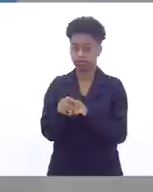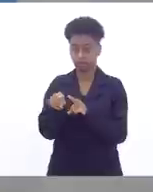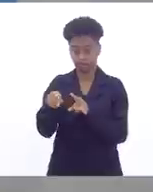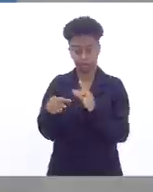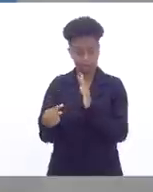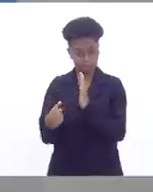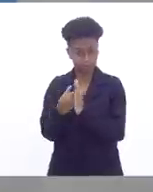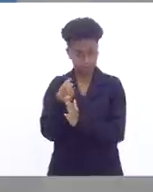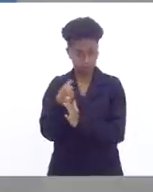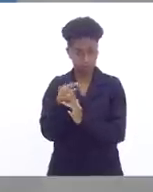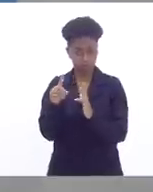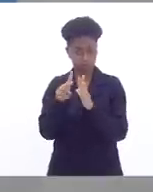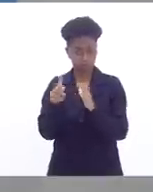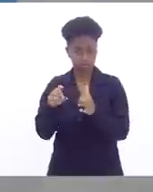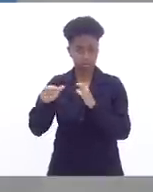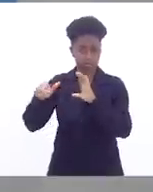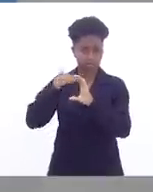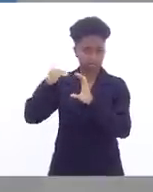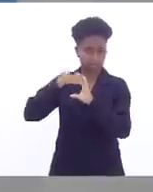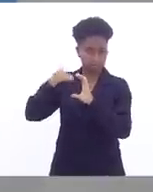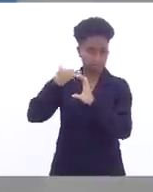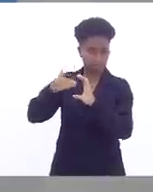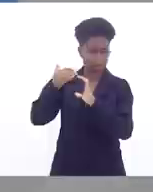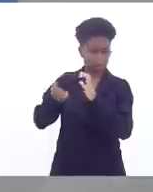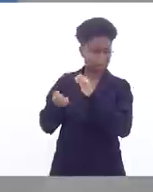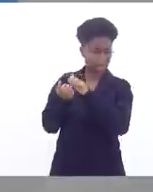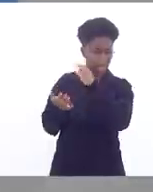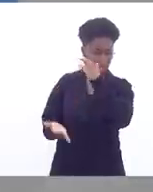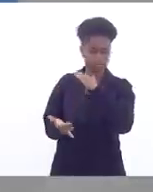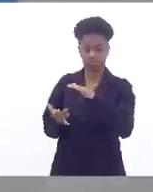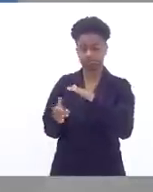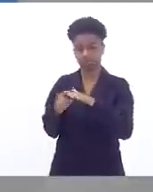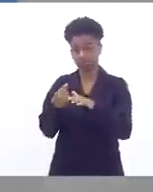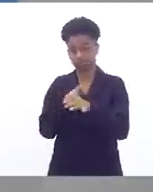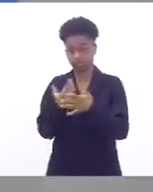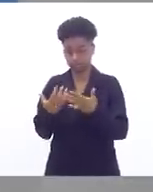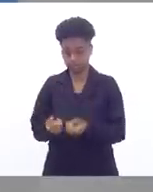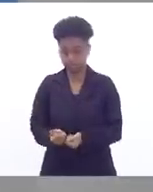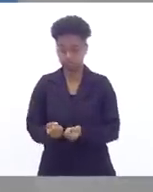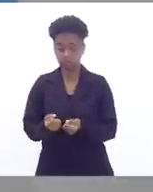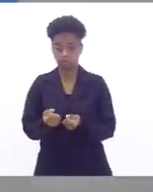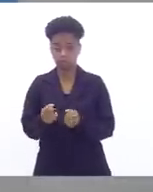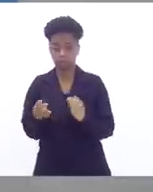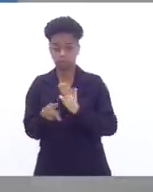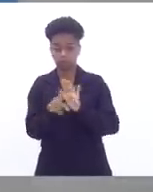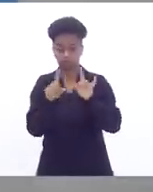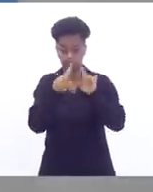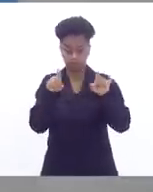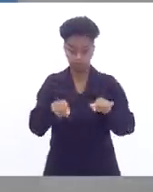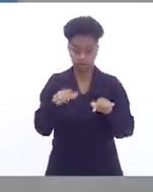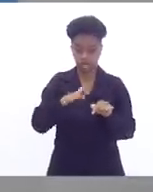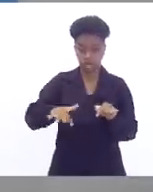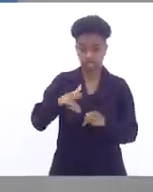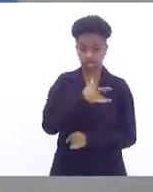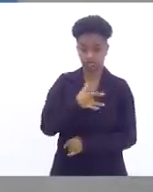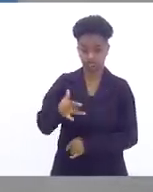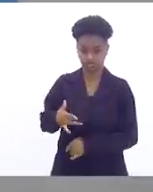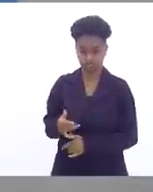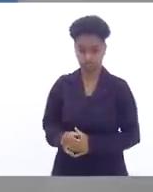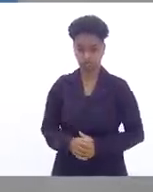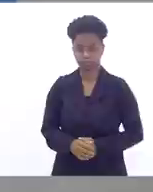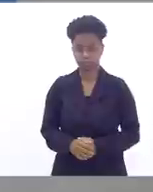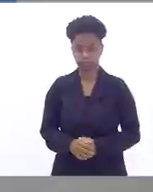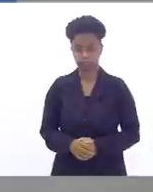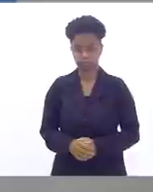fruto desses inúmeros e-mails que nós recebemos especificamente dos servidores da área da saúde e